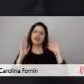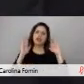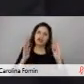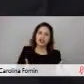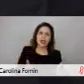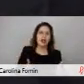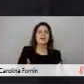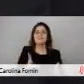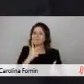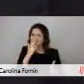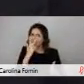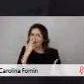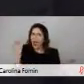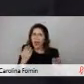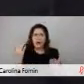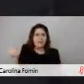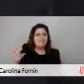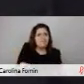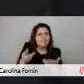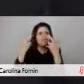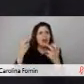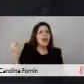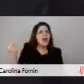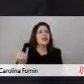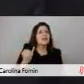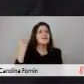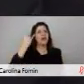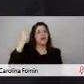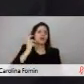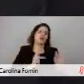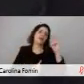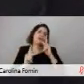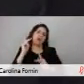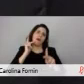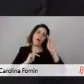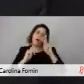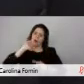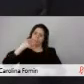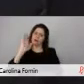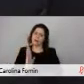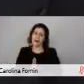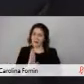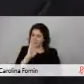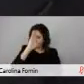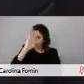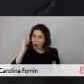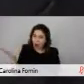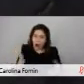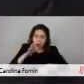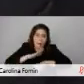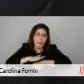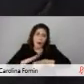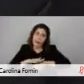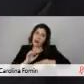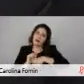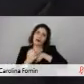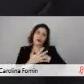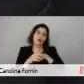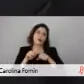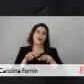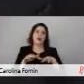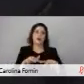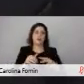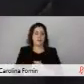mostrado extremamente importante para a população brasileira, principalmente nessa situação de pandemia. E, sem